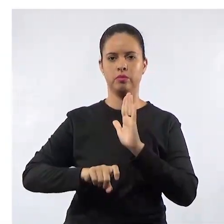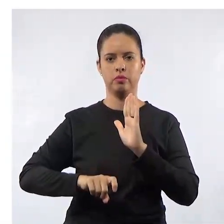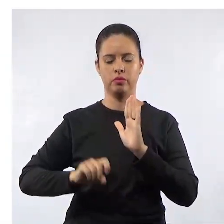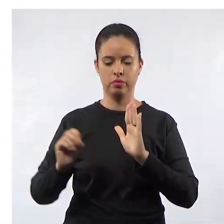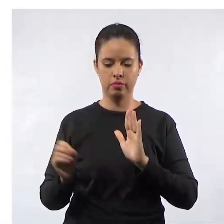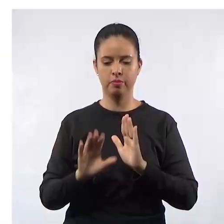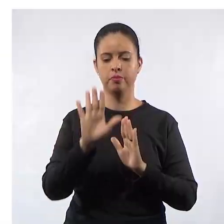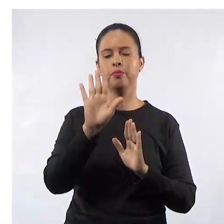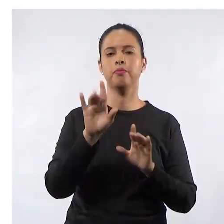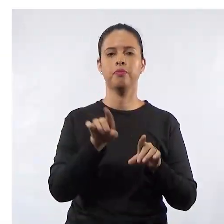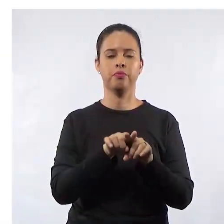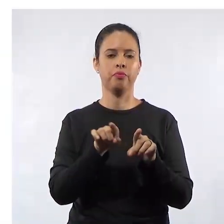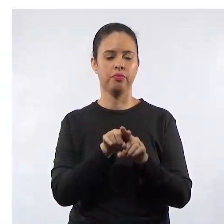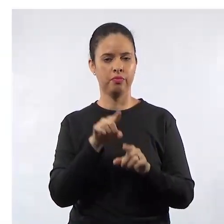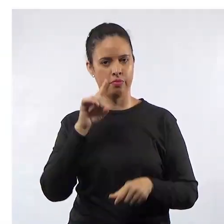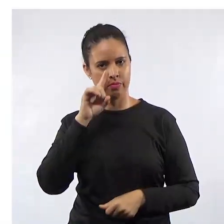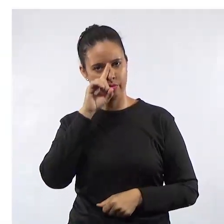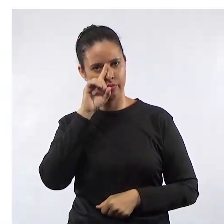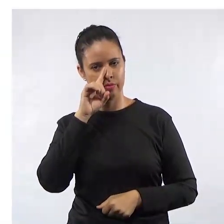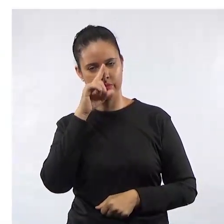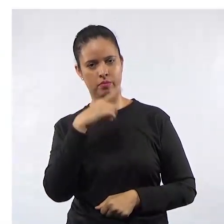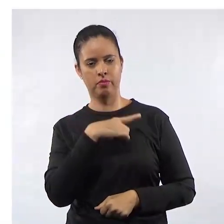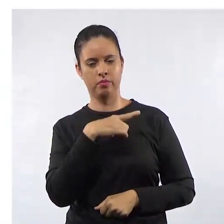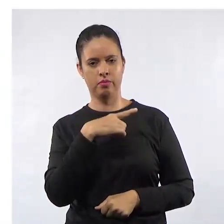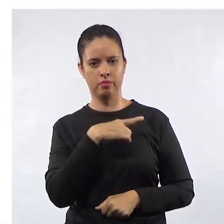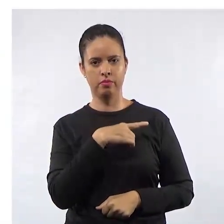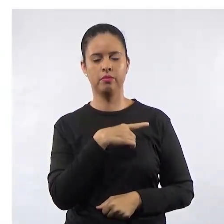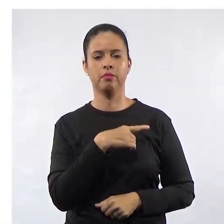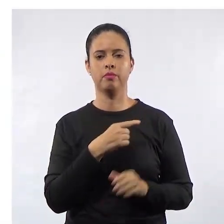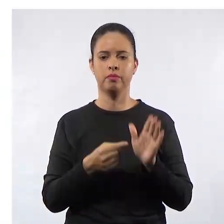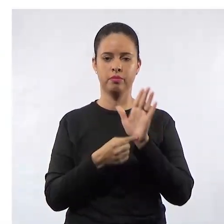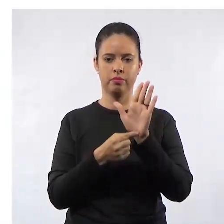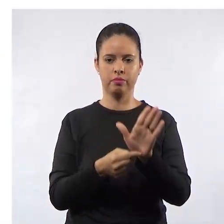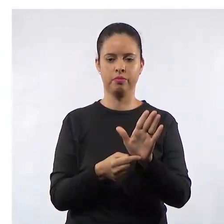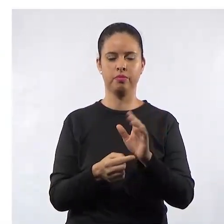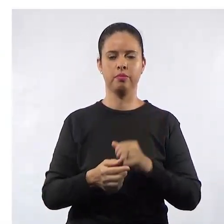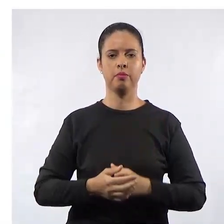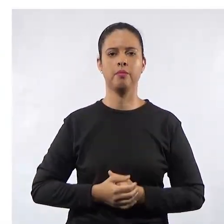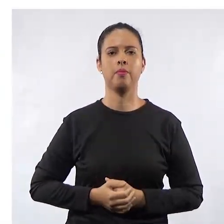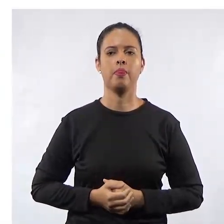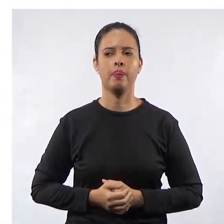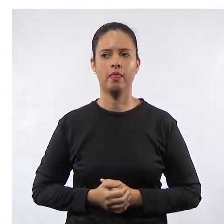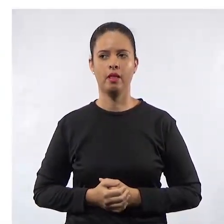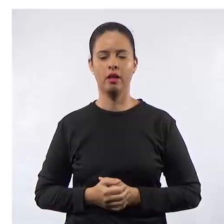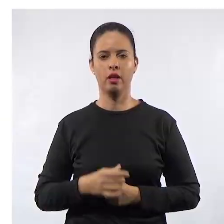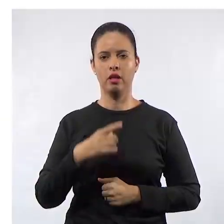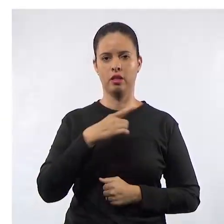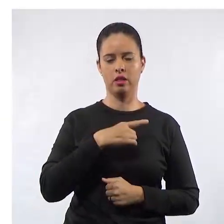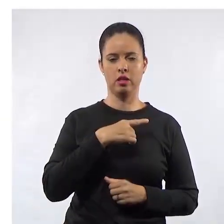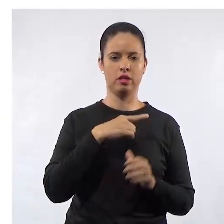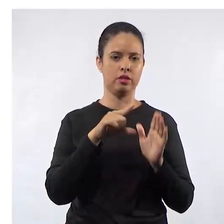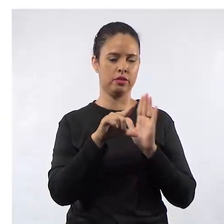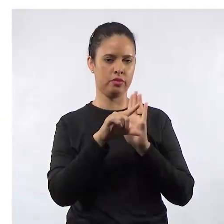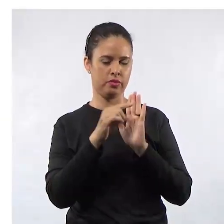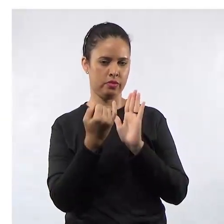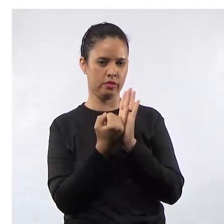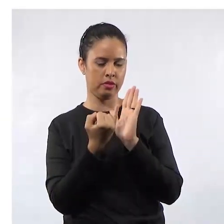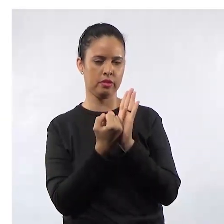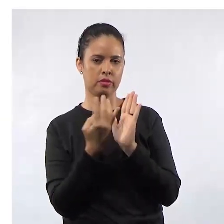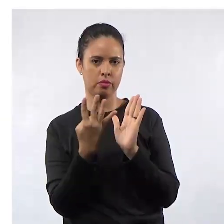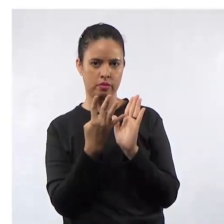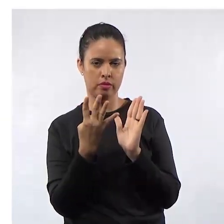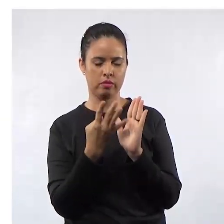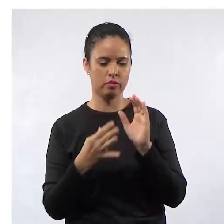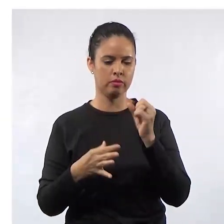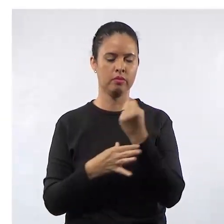tributos incidentes, né, e o preço, bem como sobre os riscos que eles possam estar aí apresentando, tá? Aqui no